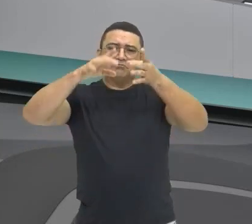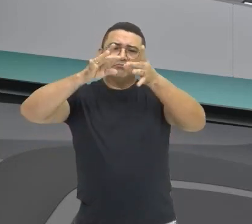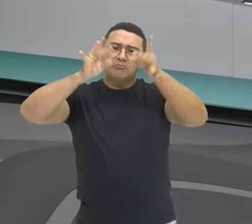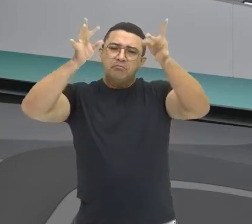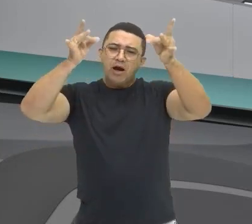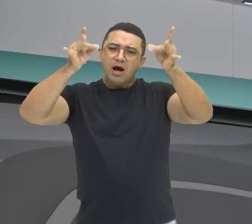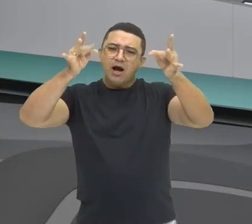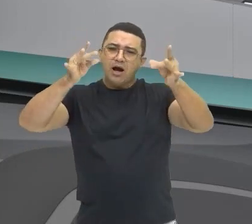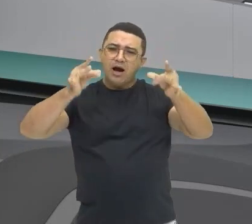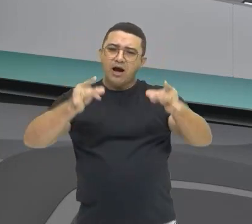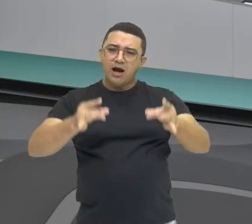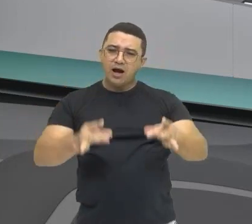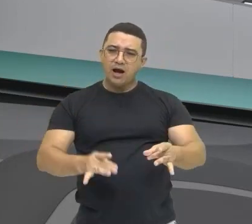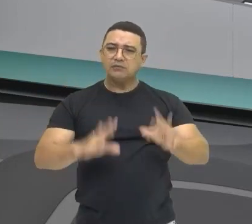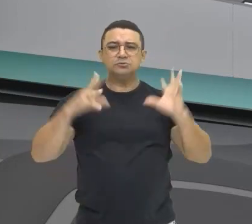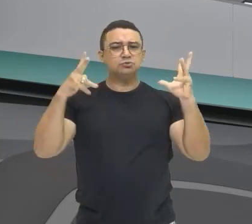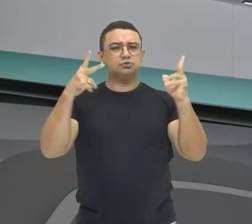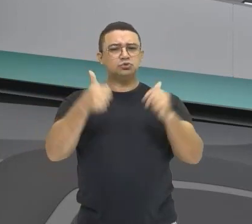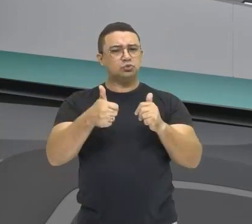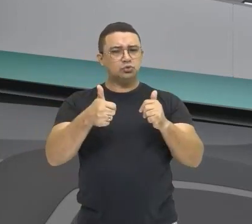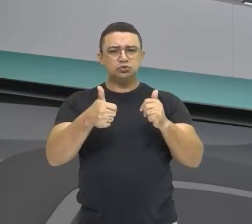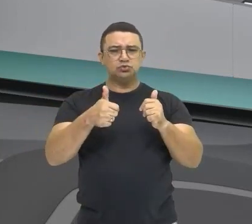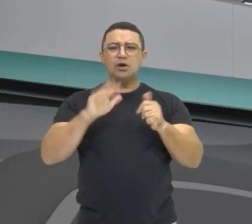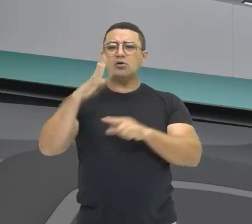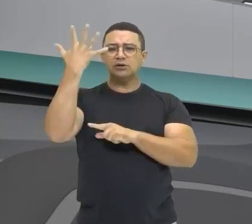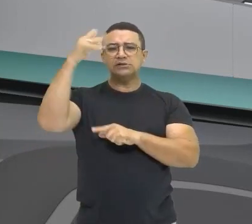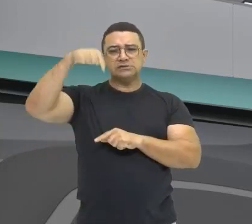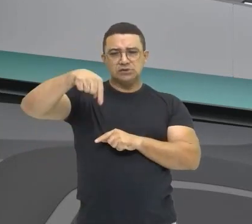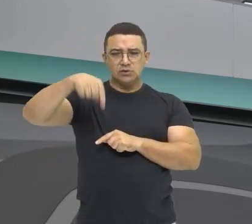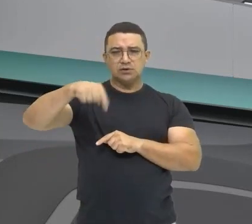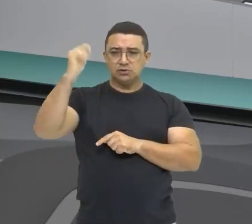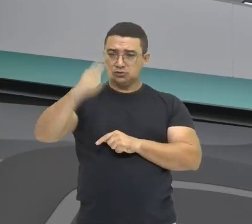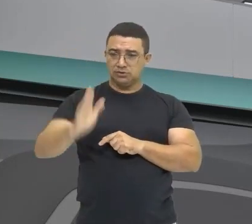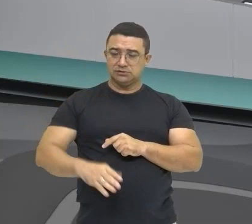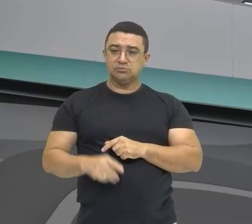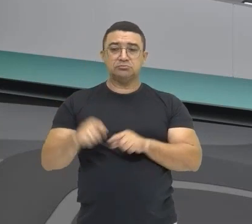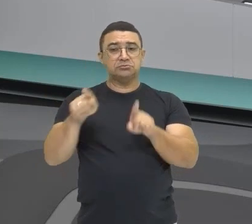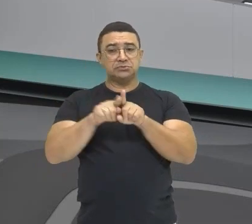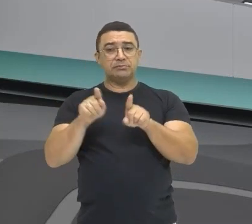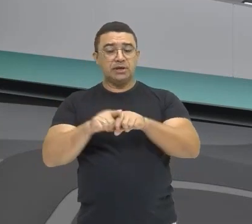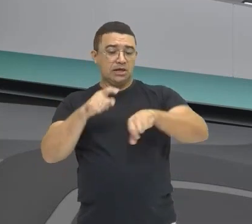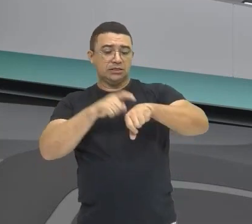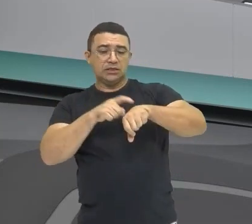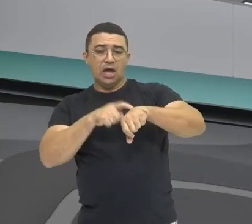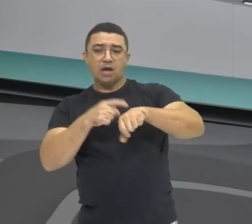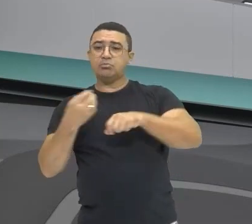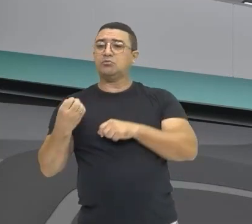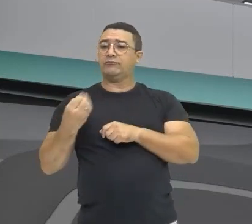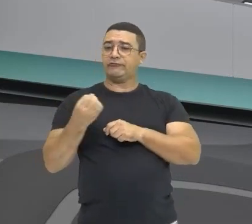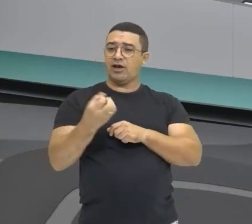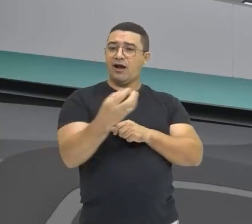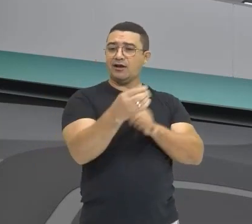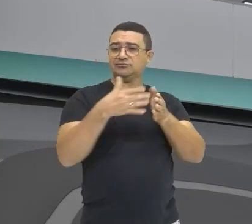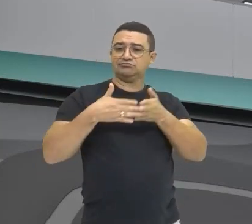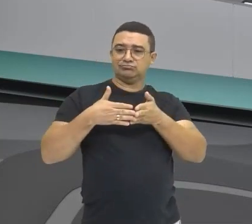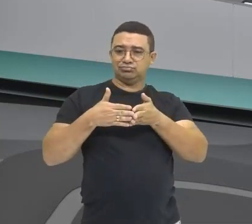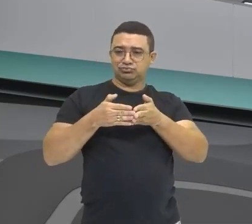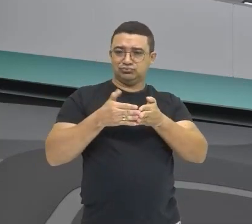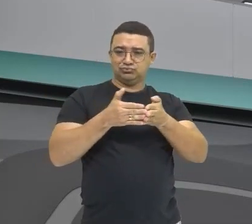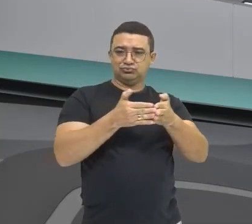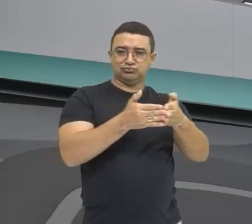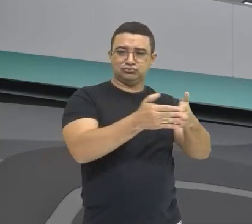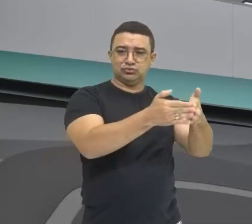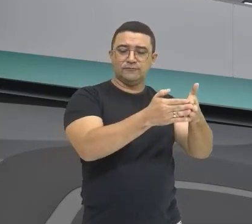isso, além de contar também como foi a viagem, quanto tempo levou, todas as peripécias, tudo